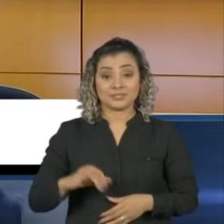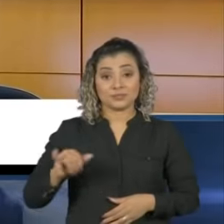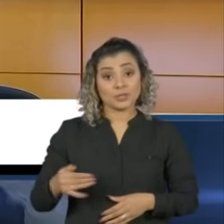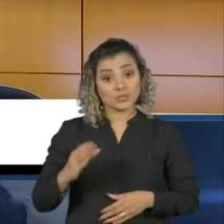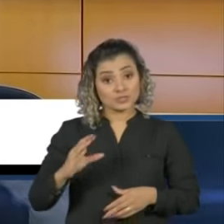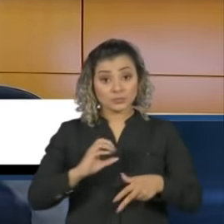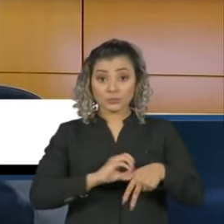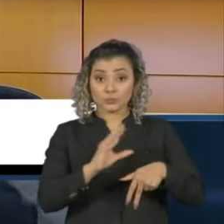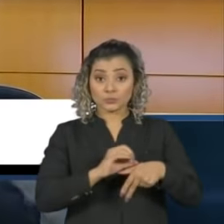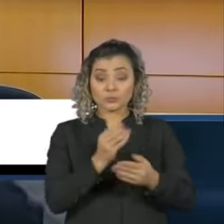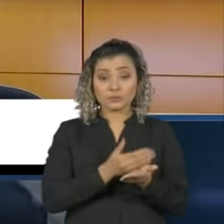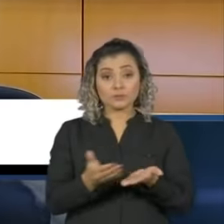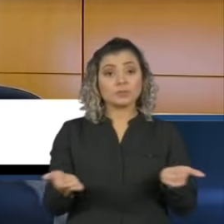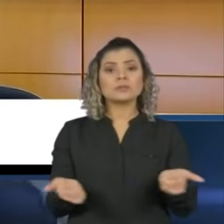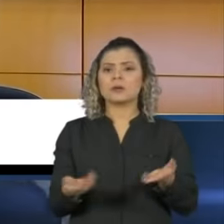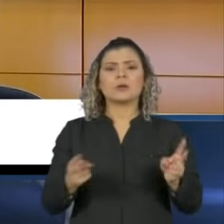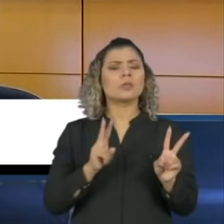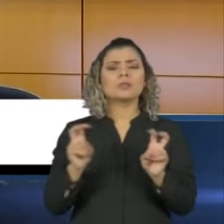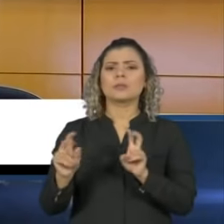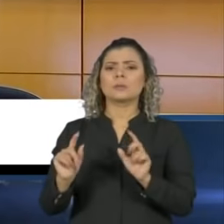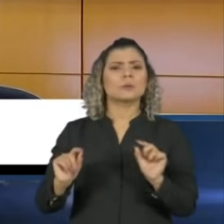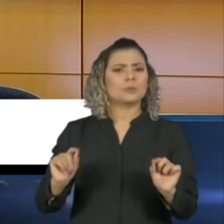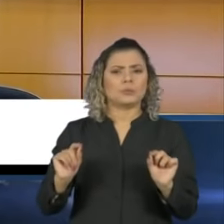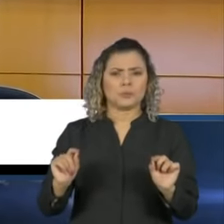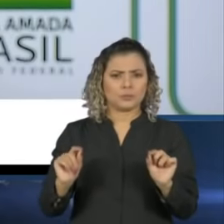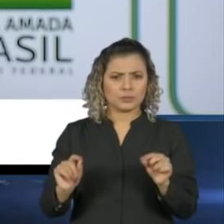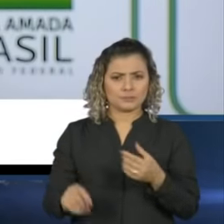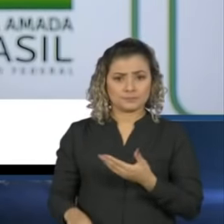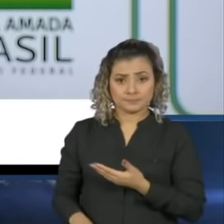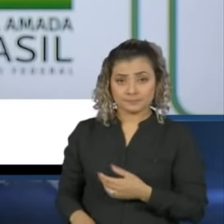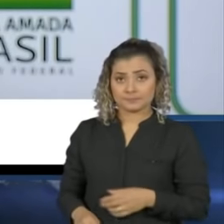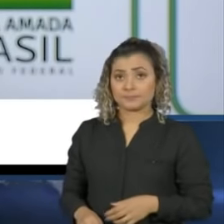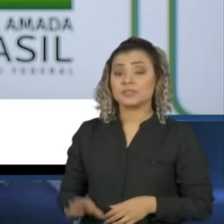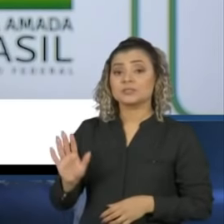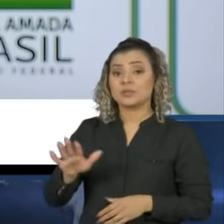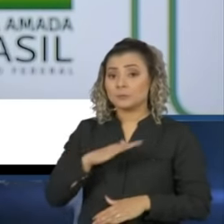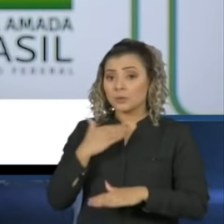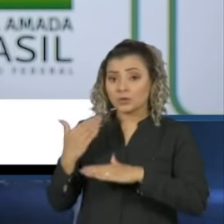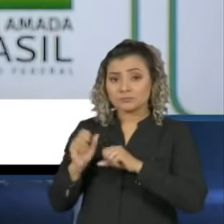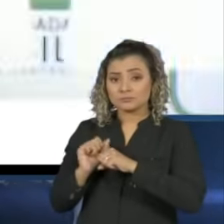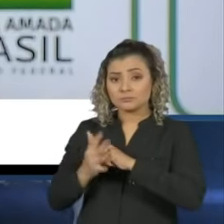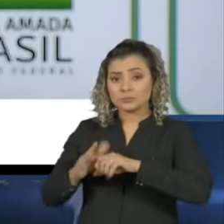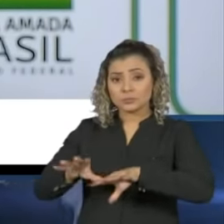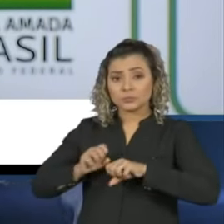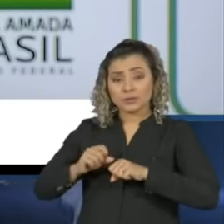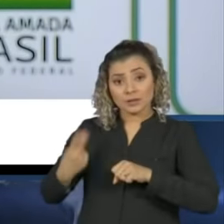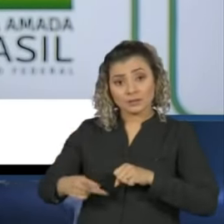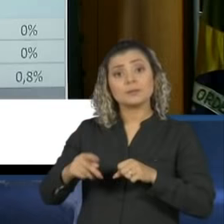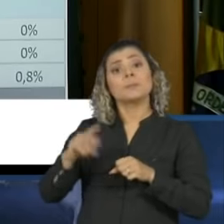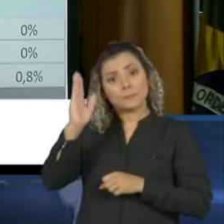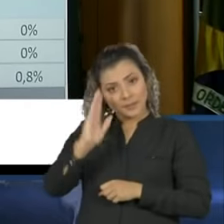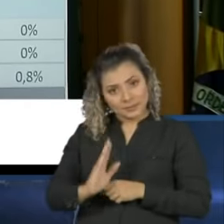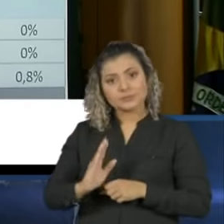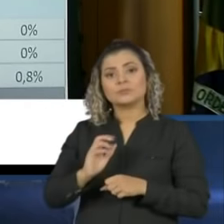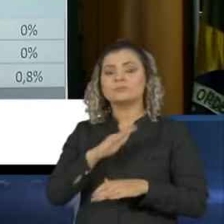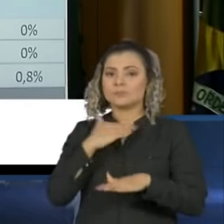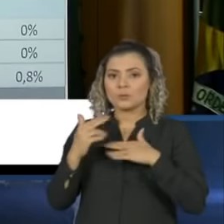Jornal da Cultura está começando e traz os seguintes destaques. Mortes por coronavírus no Brasil sobem de 46